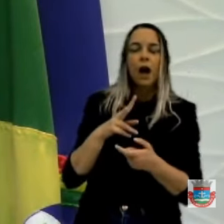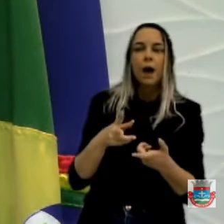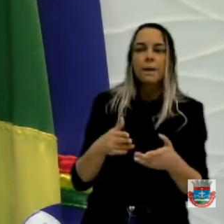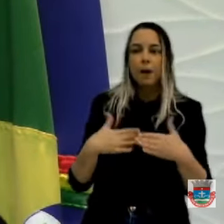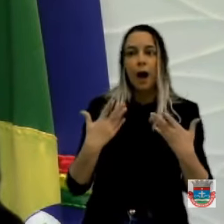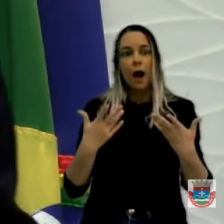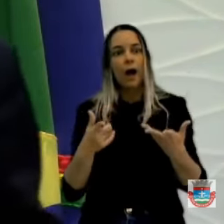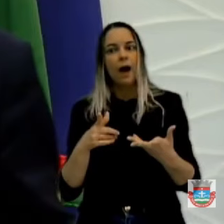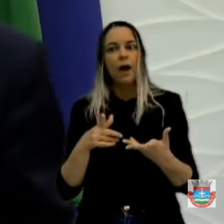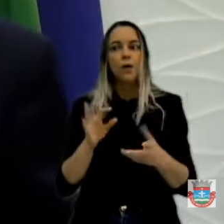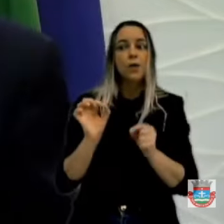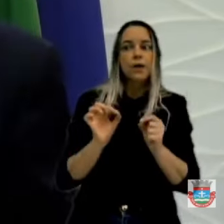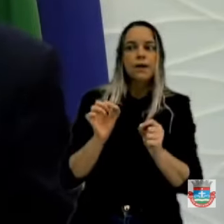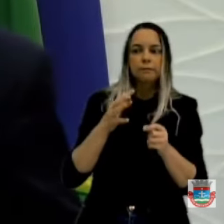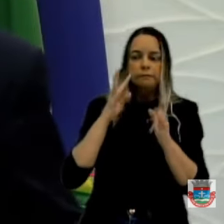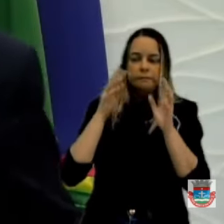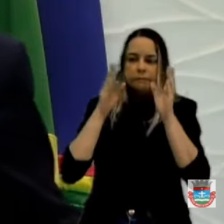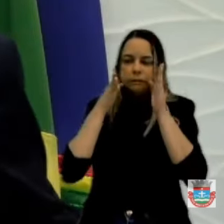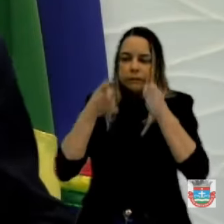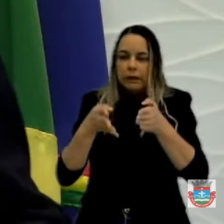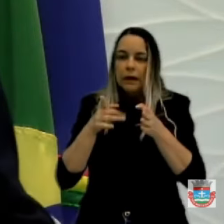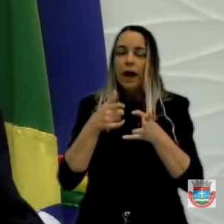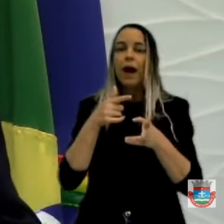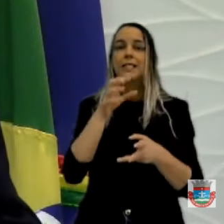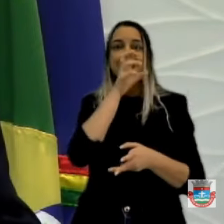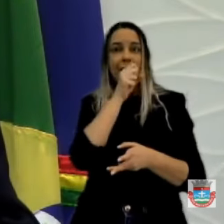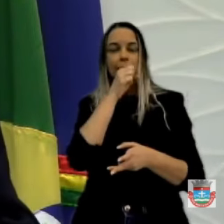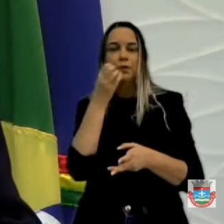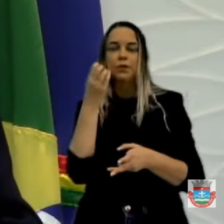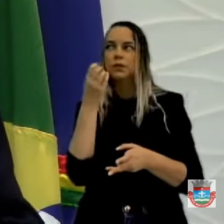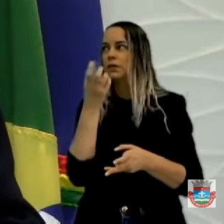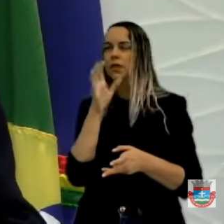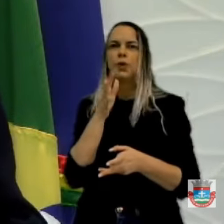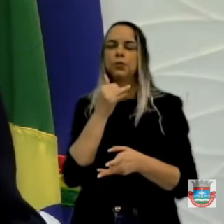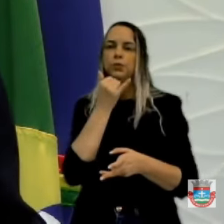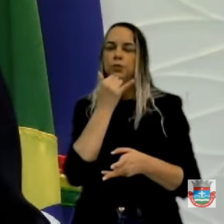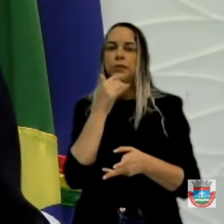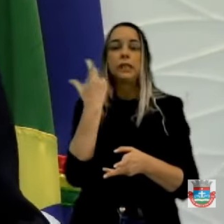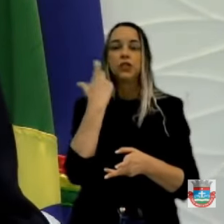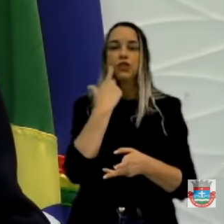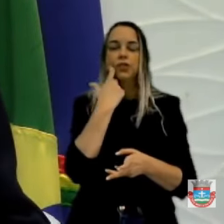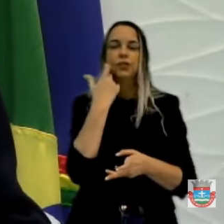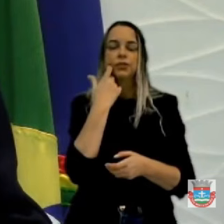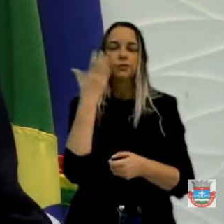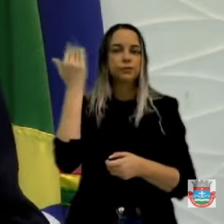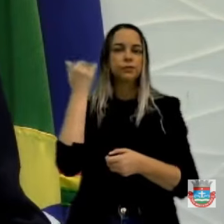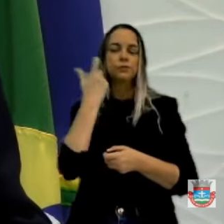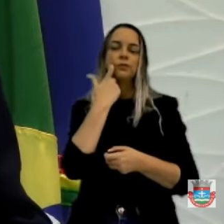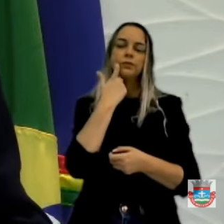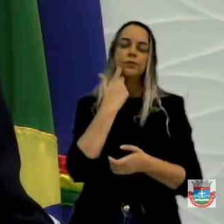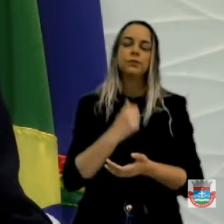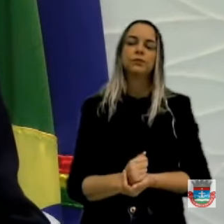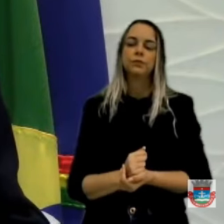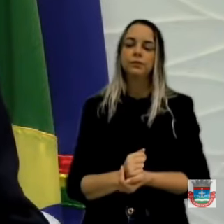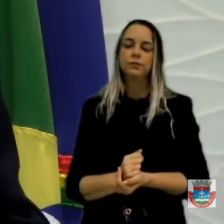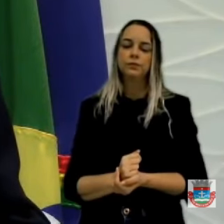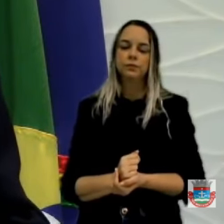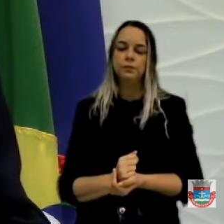do açougue público, no último sábado, na última sexta-feira,